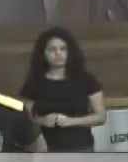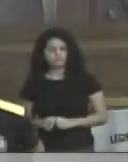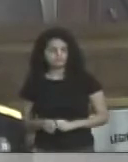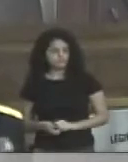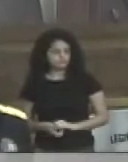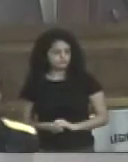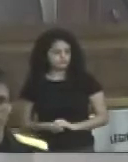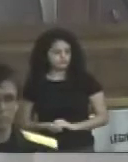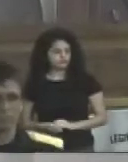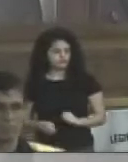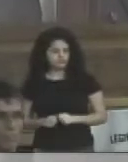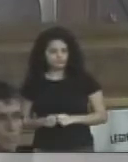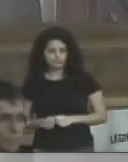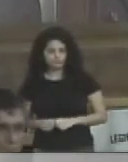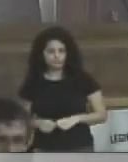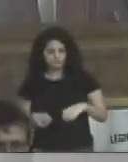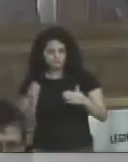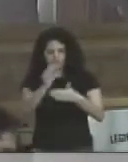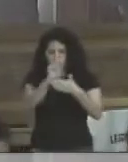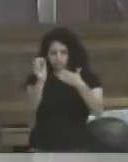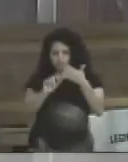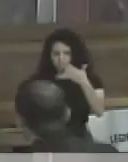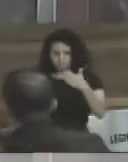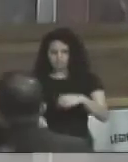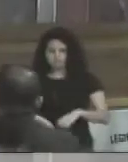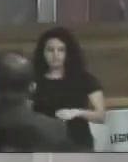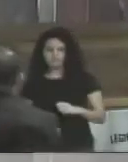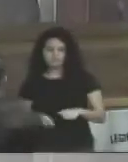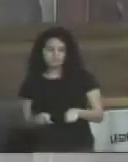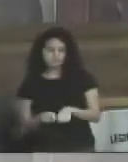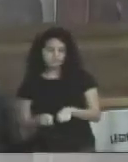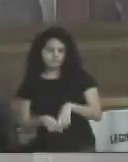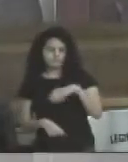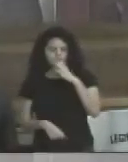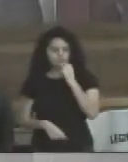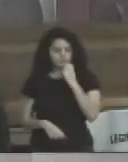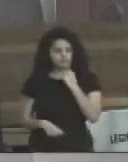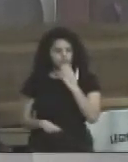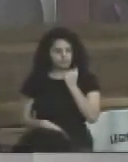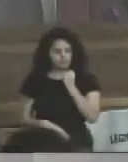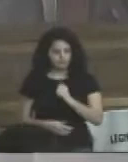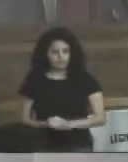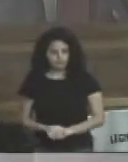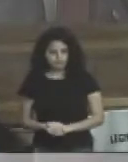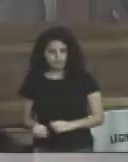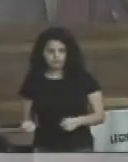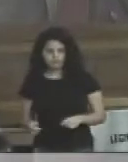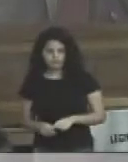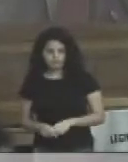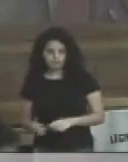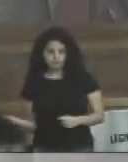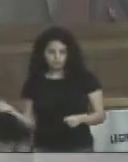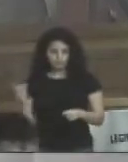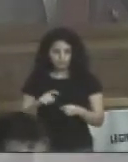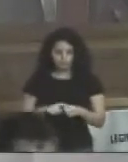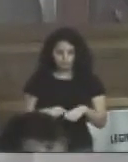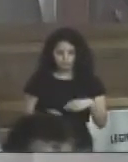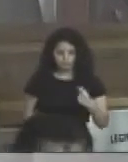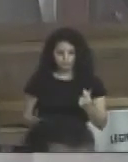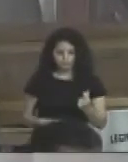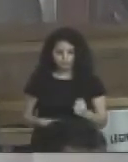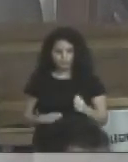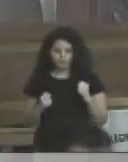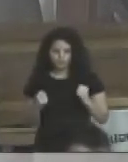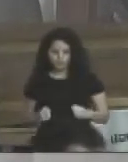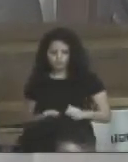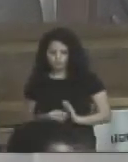tanto artesanais como de alimentação, e eles, com o retorno desse dinheiro, eles ajudam a manter